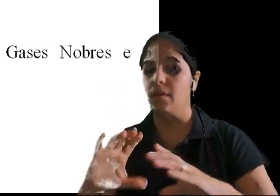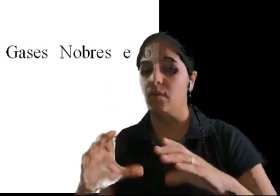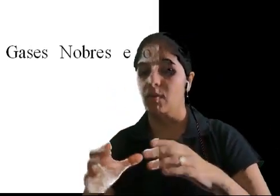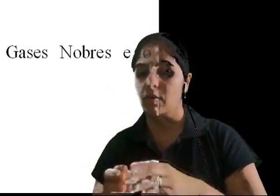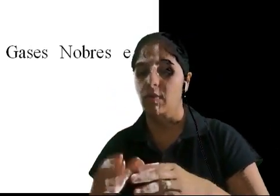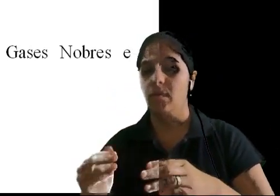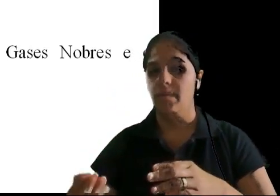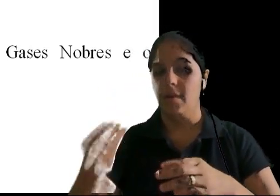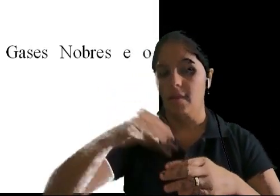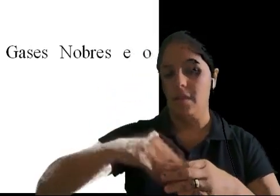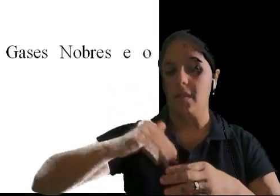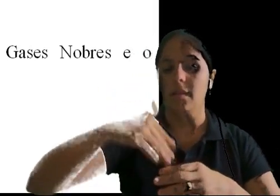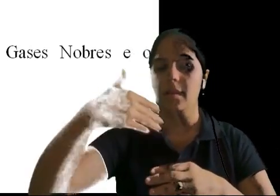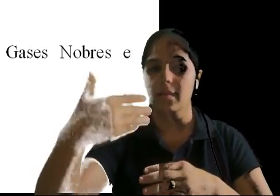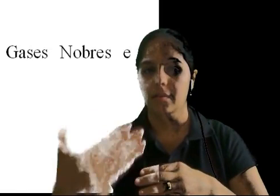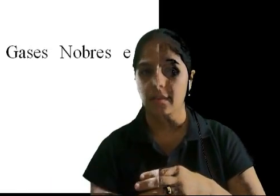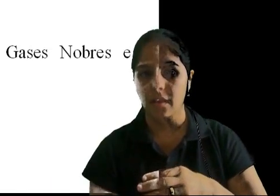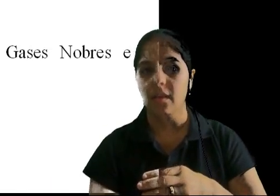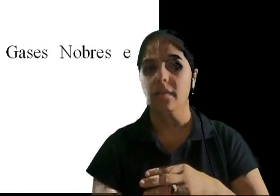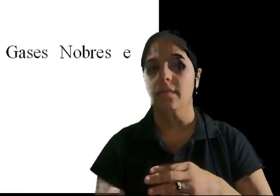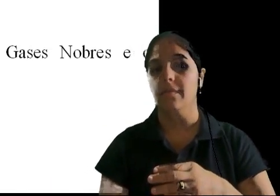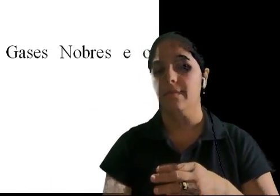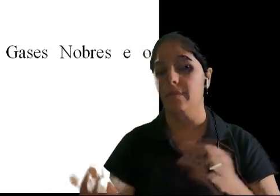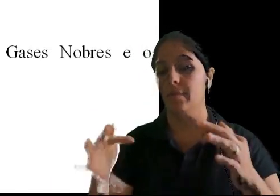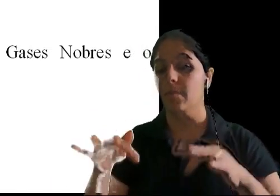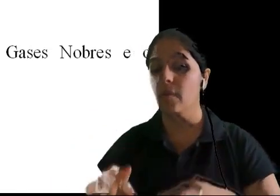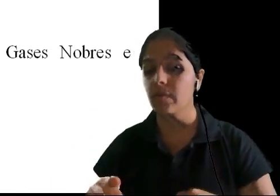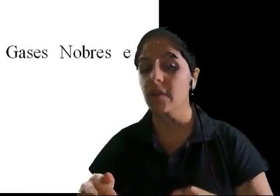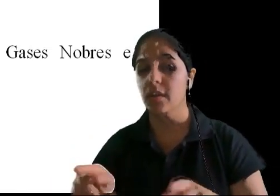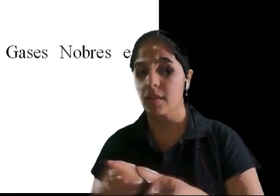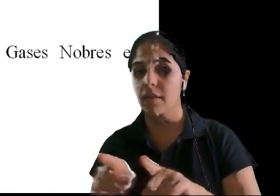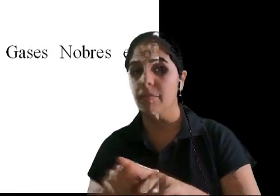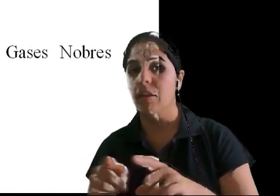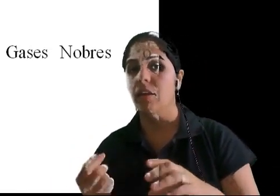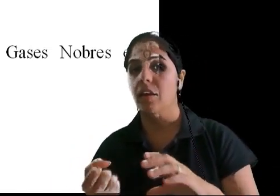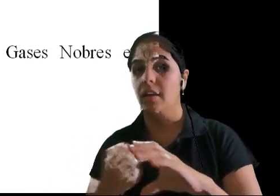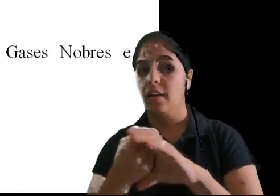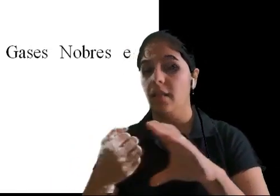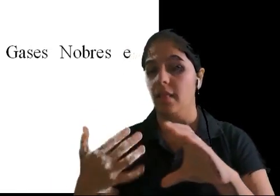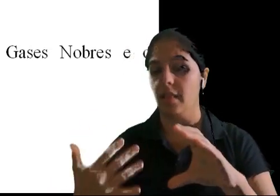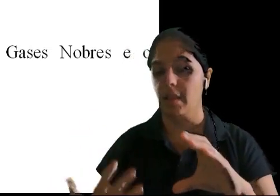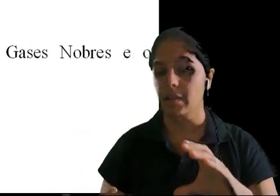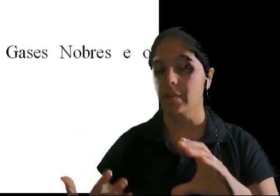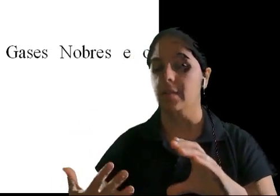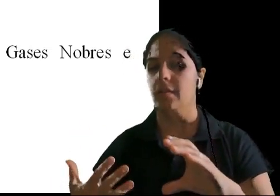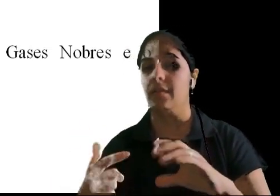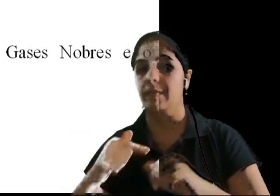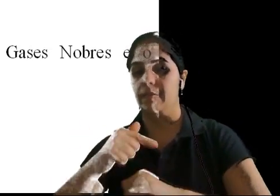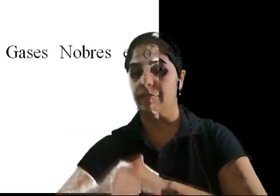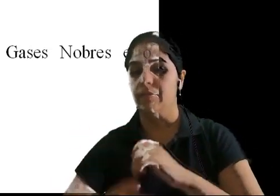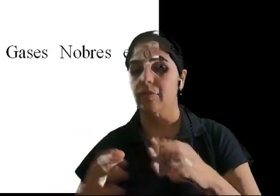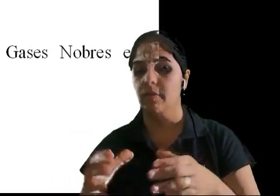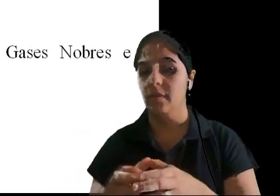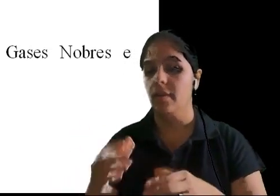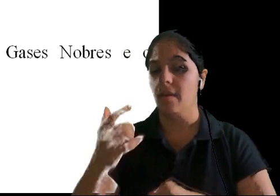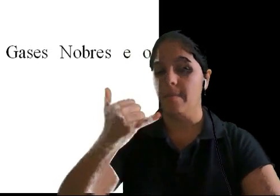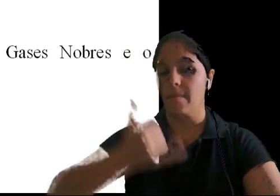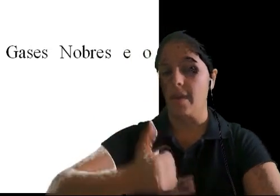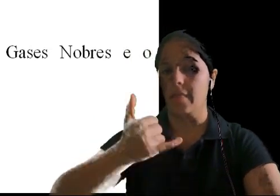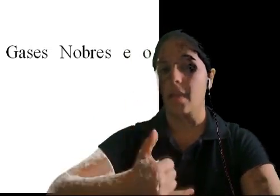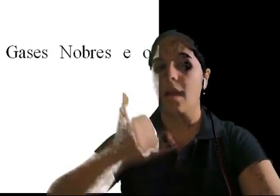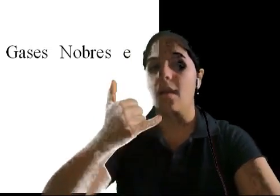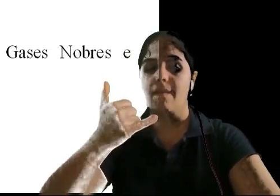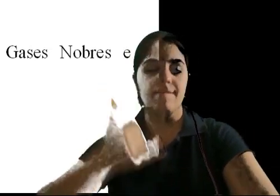os elementos de transição interna e externa. E por fim, vamos ver a classificação dos elementos em metais,